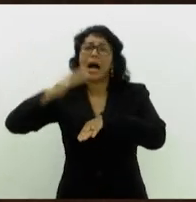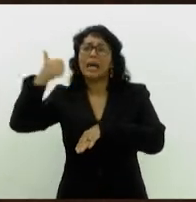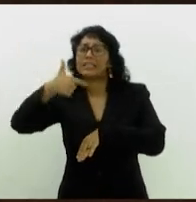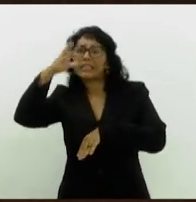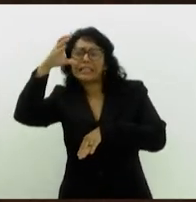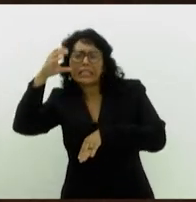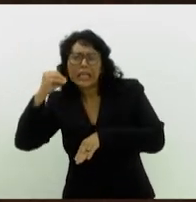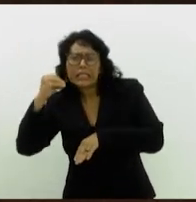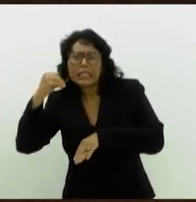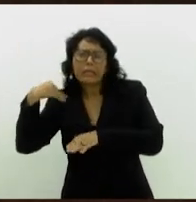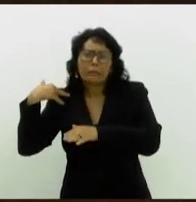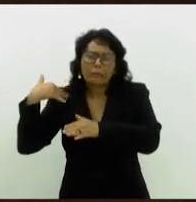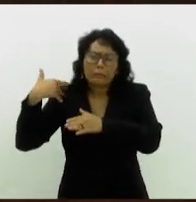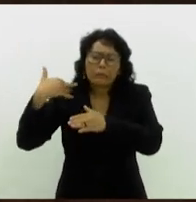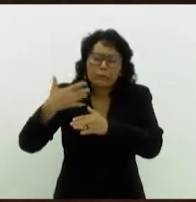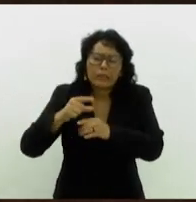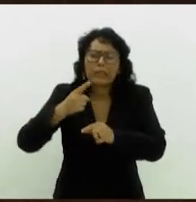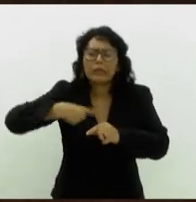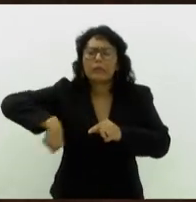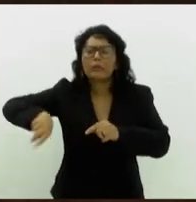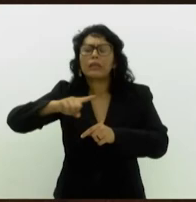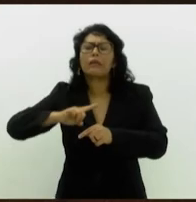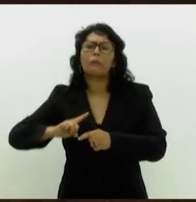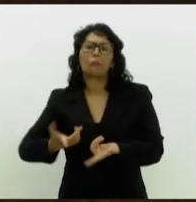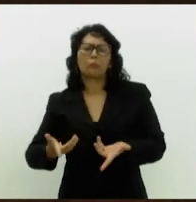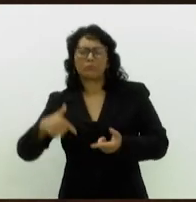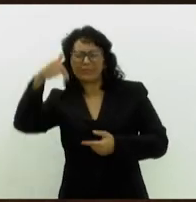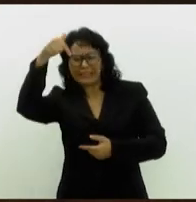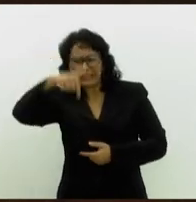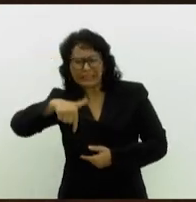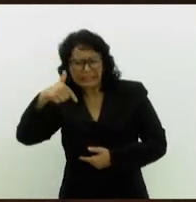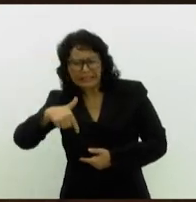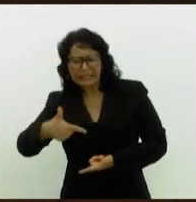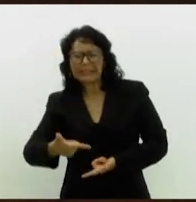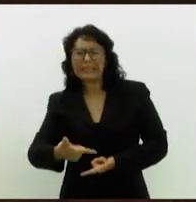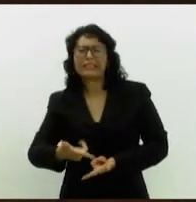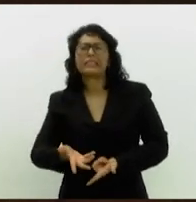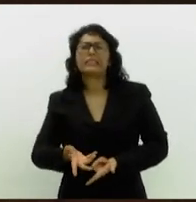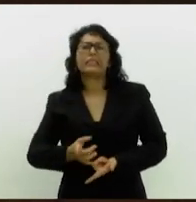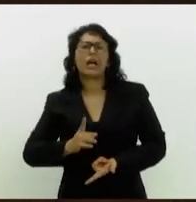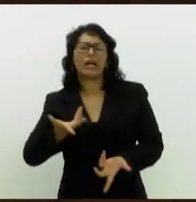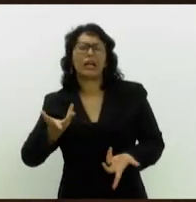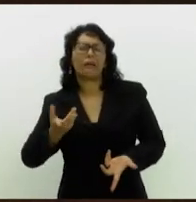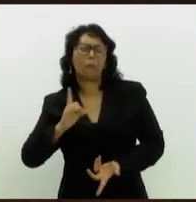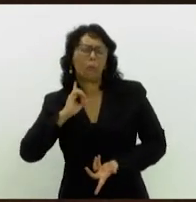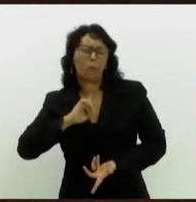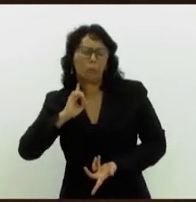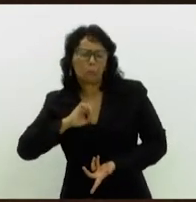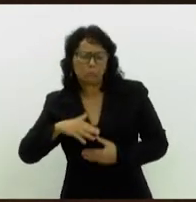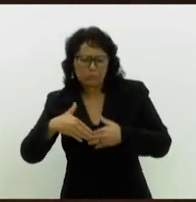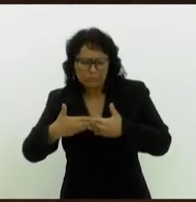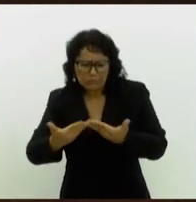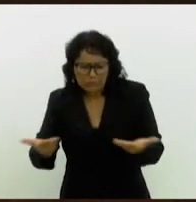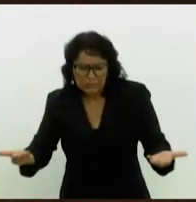o Parlamento Fluminense não discutia recomposição